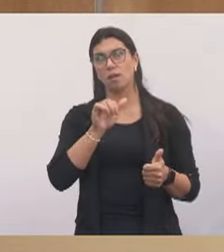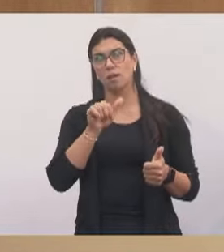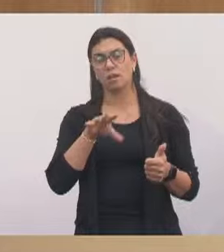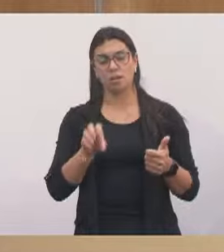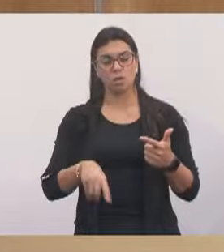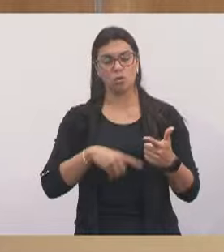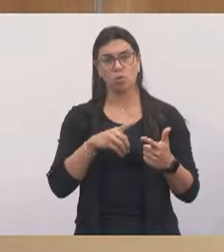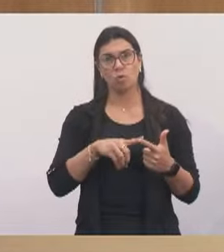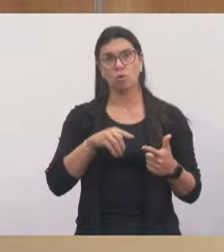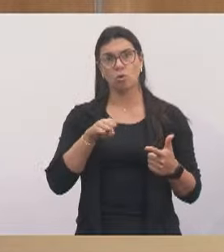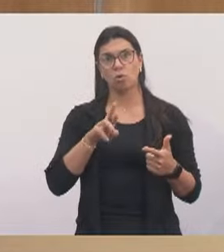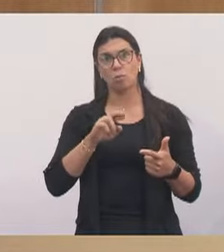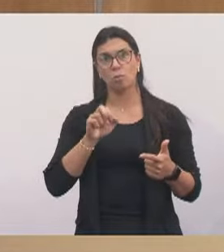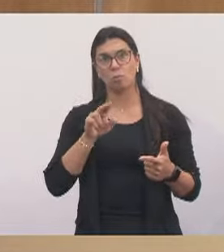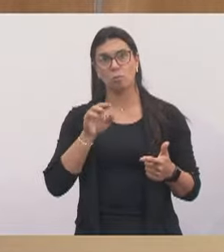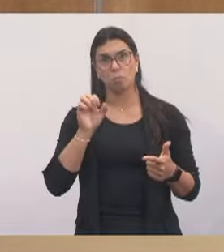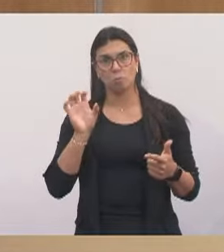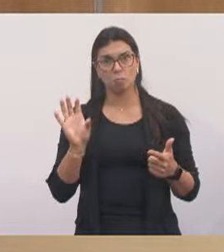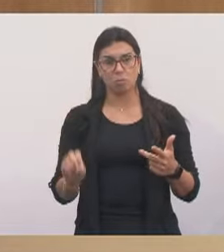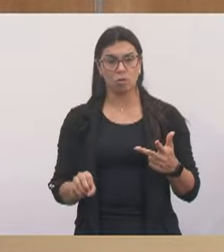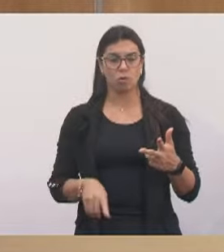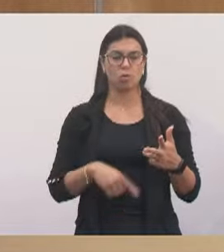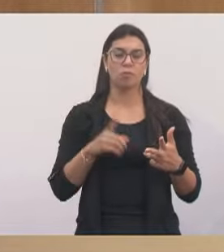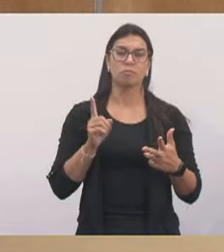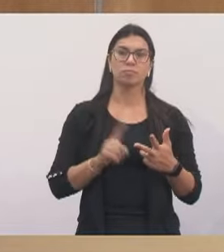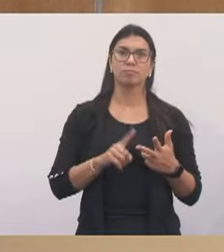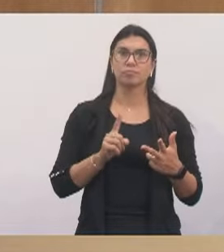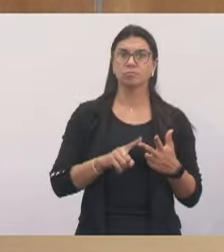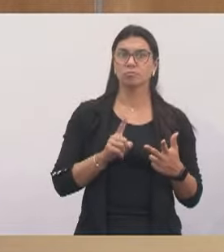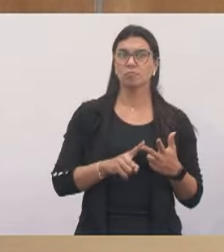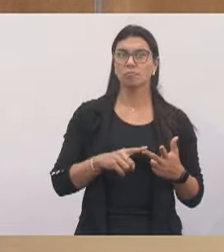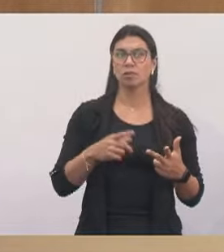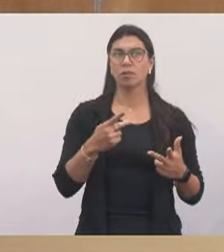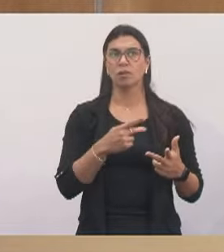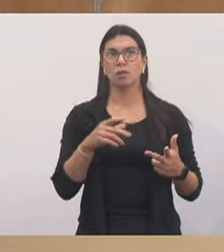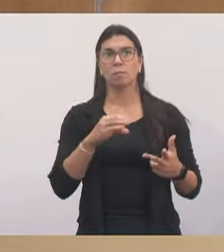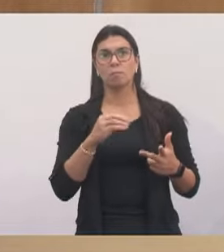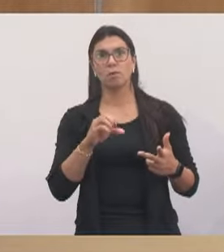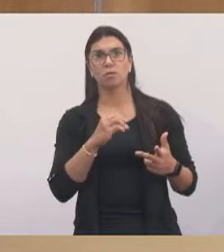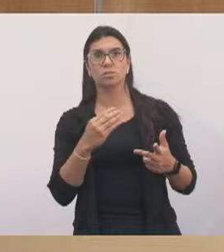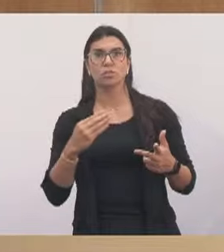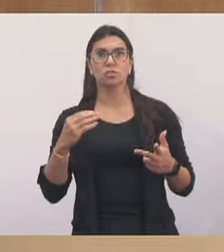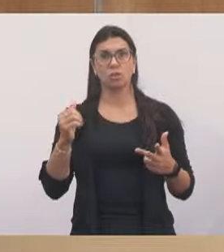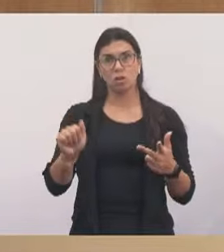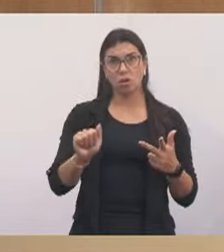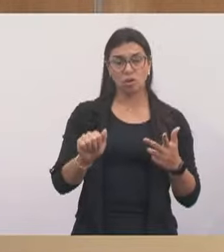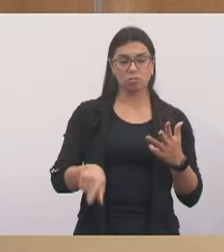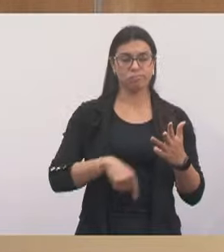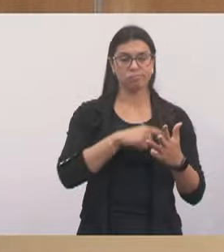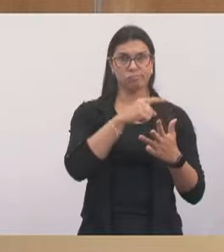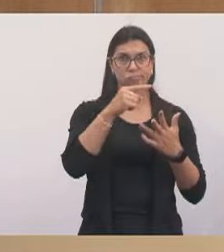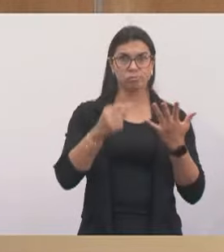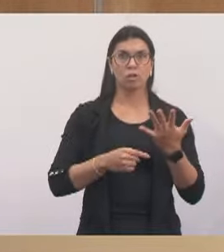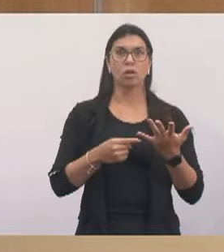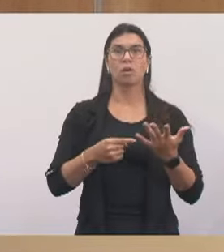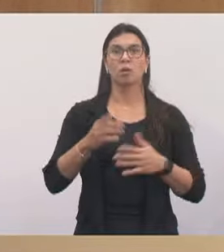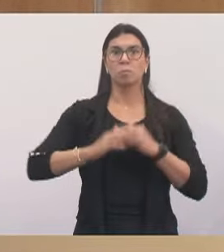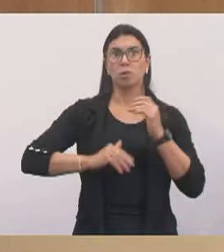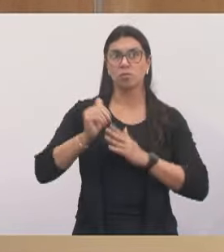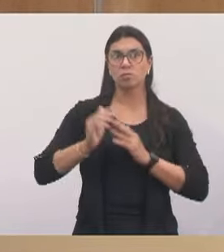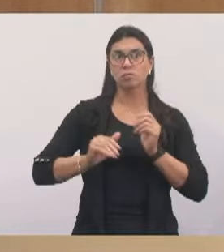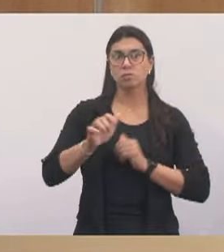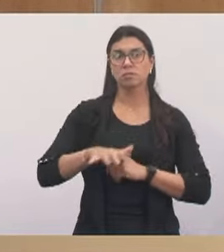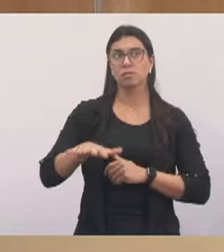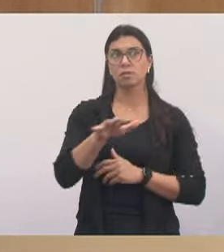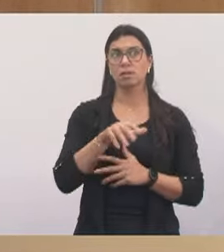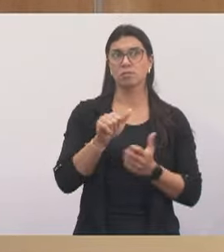o Bruno Alves, agora recentemente no São Paulo, né? O Paçoca. Então, grandes jogadores saíram da